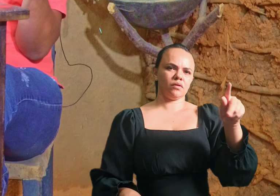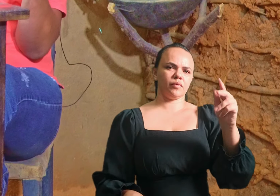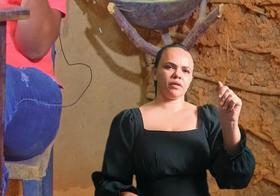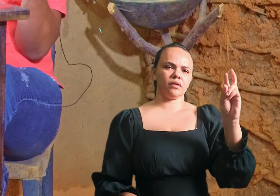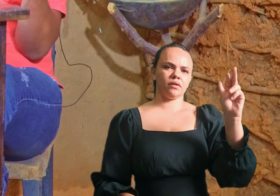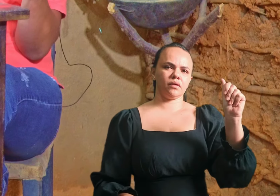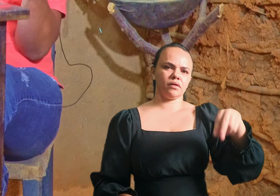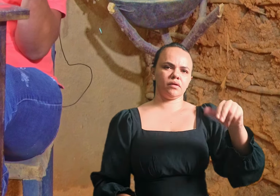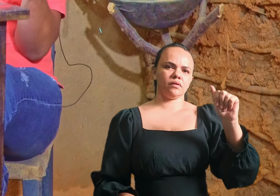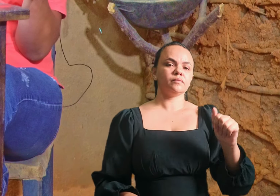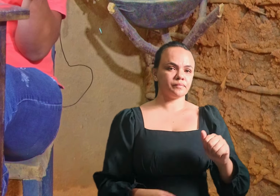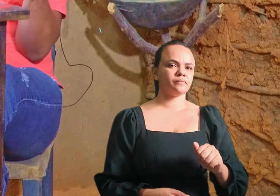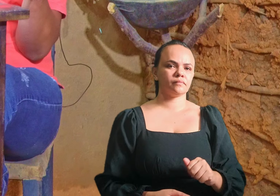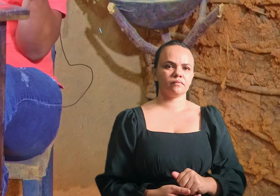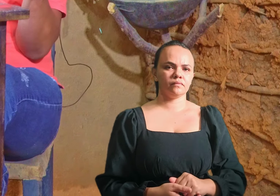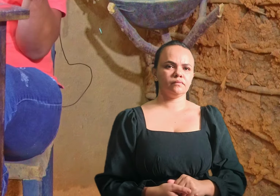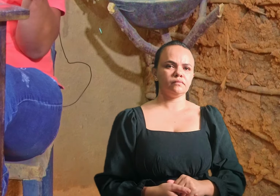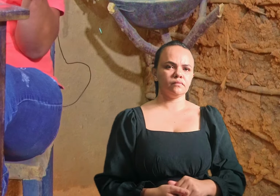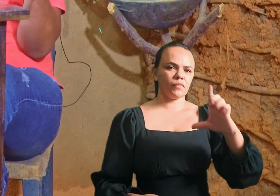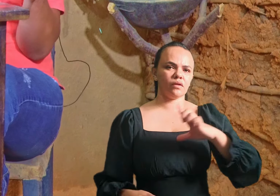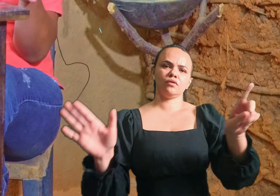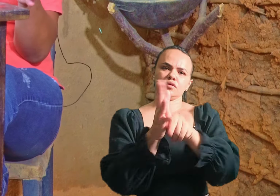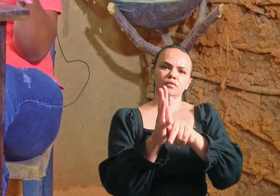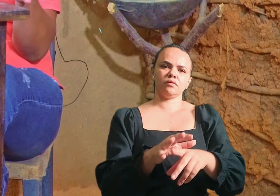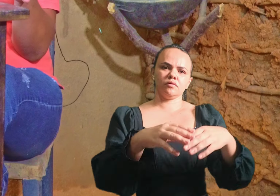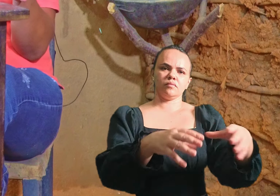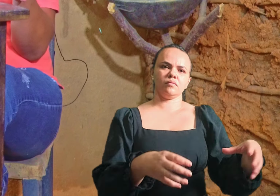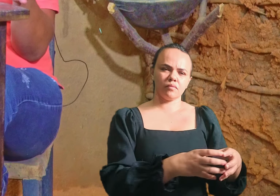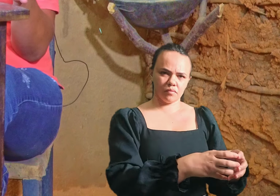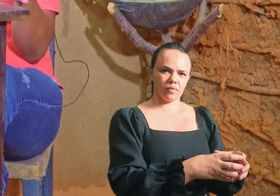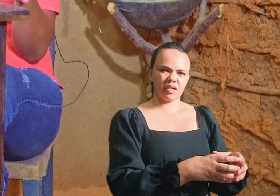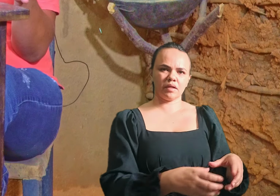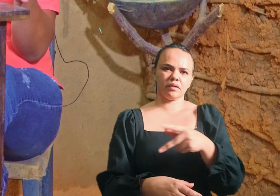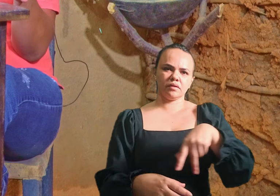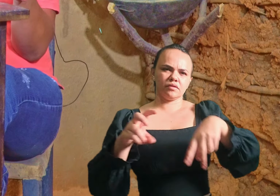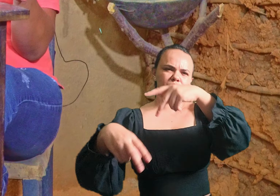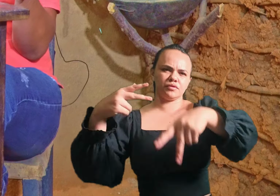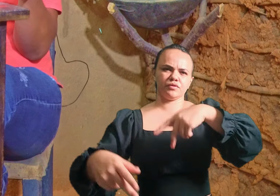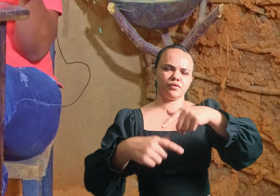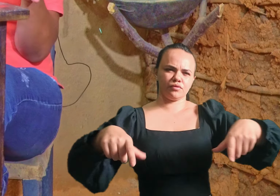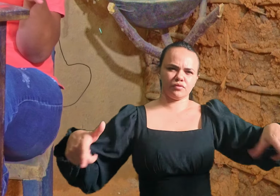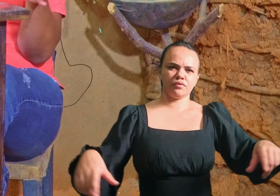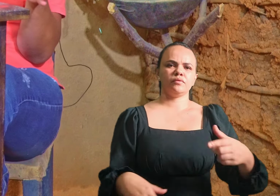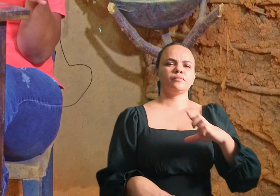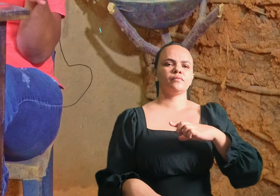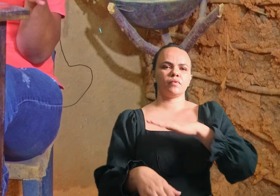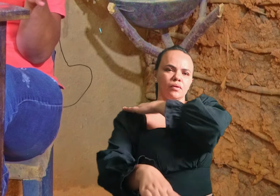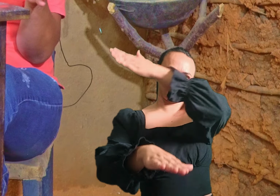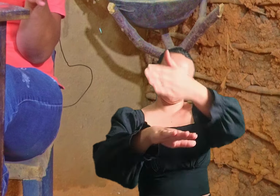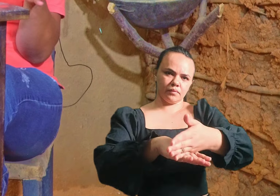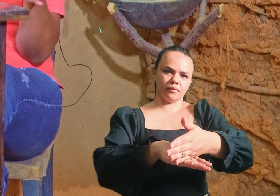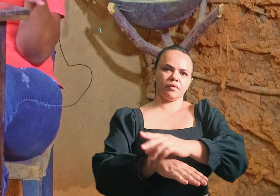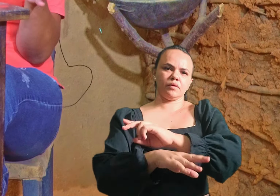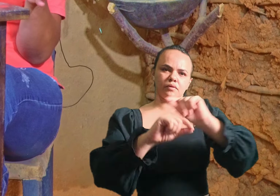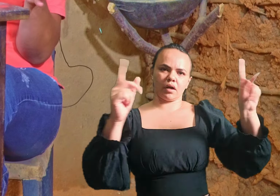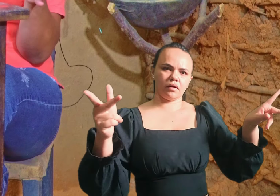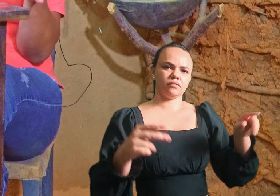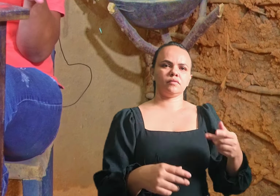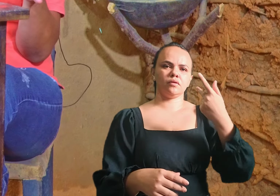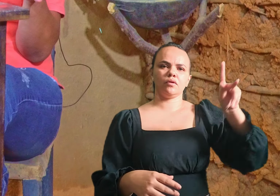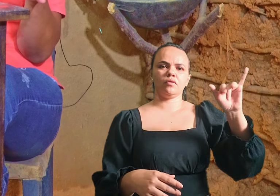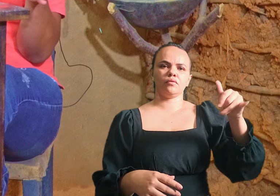eh que fez parte Luiz Gomes lá foi povoada antes de Luiz Gomes aqui se você vai pra região de José da Penha para aquela